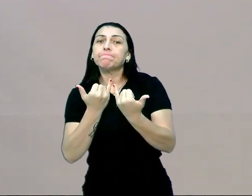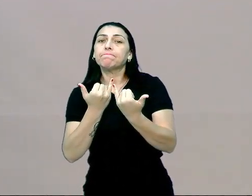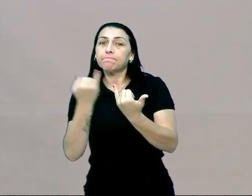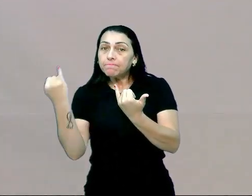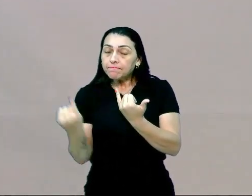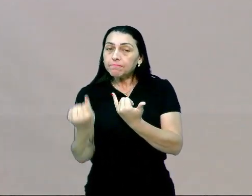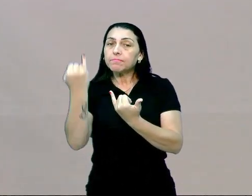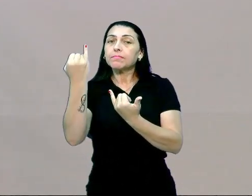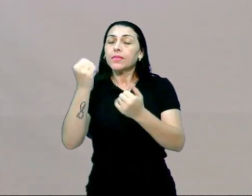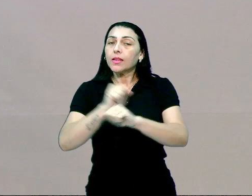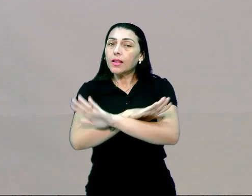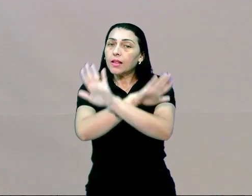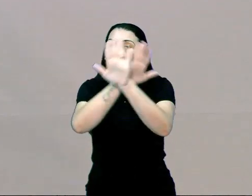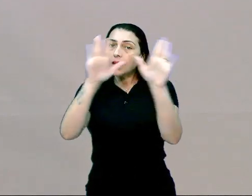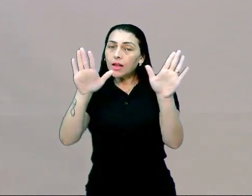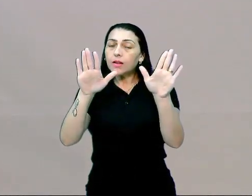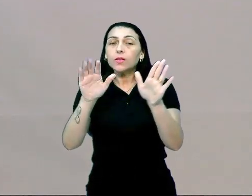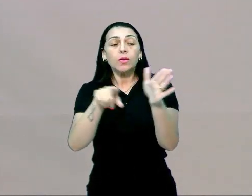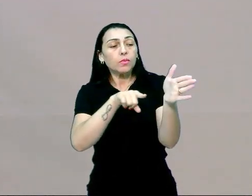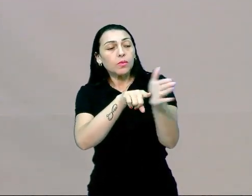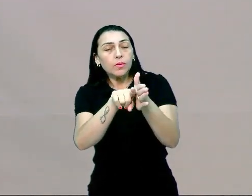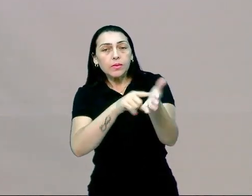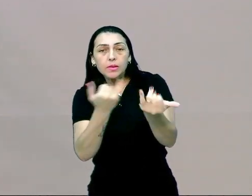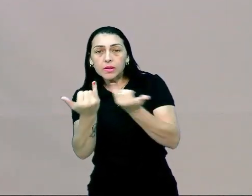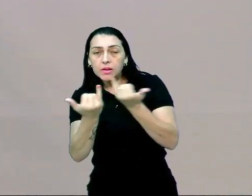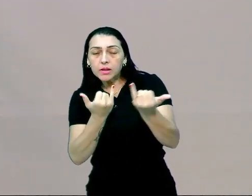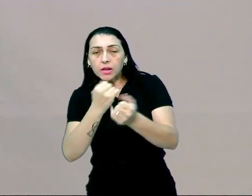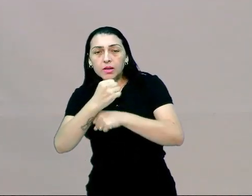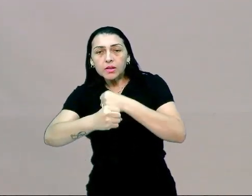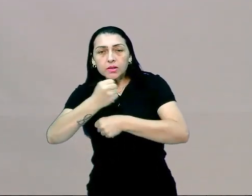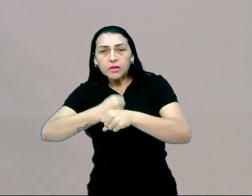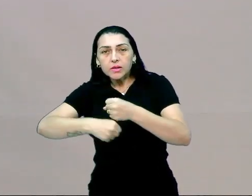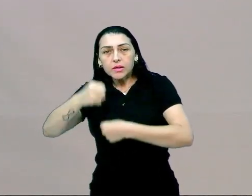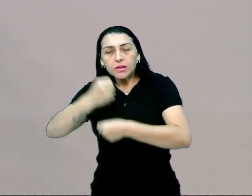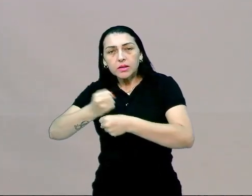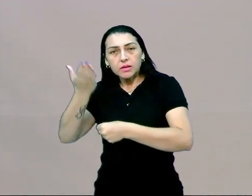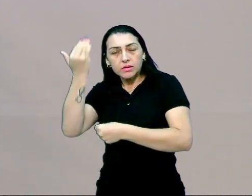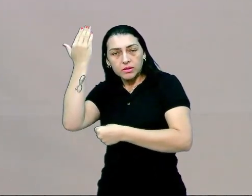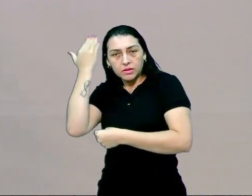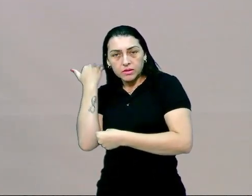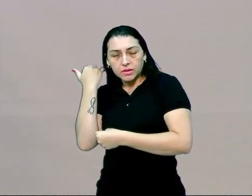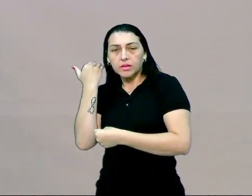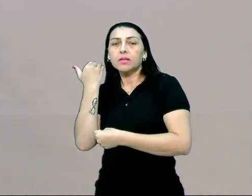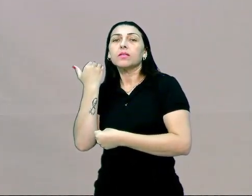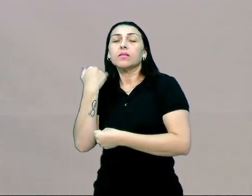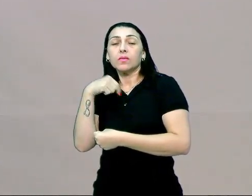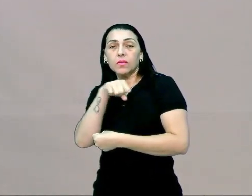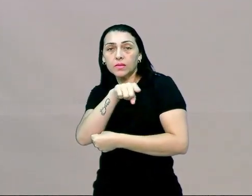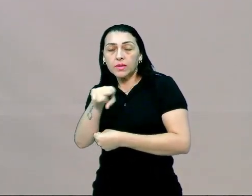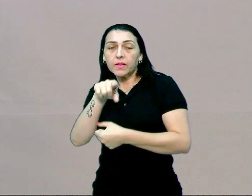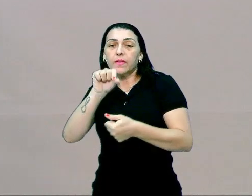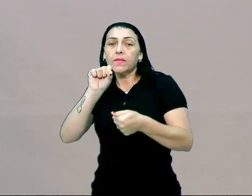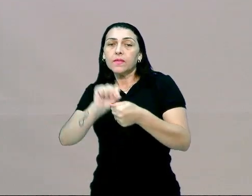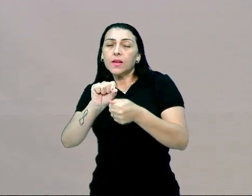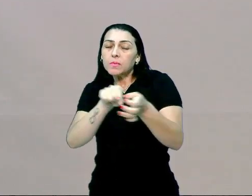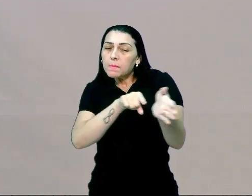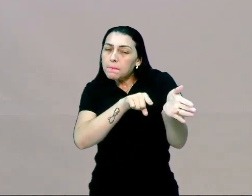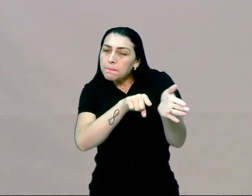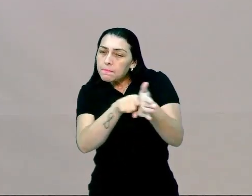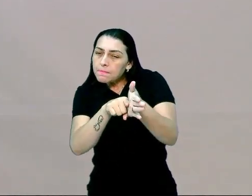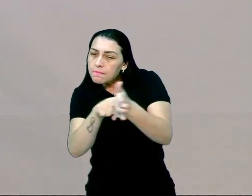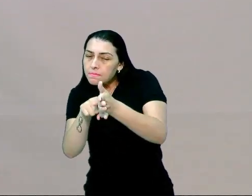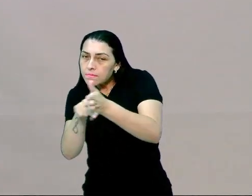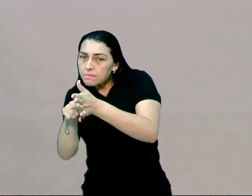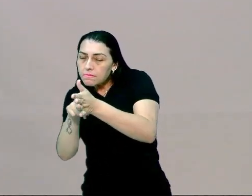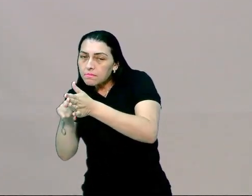interessantes. Claro, são dados de anos anteriores, eu até sugiro que você faça uma pesquisa